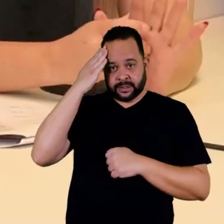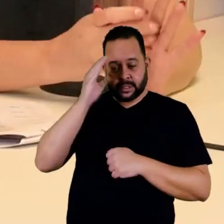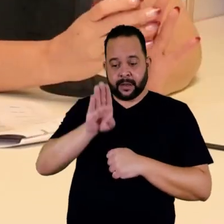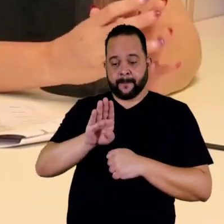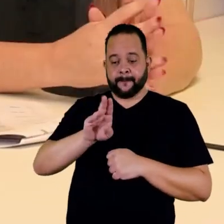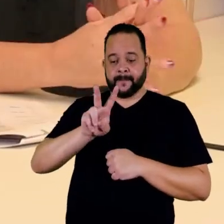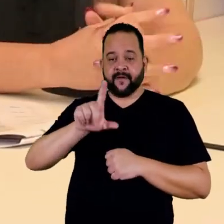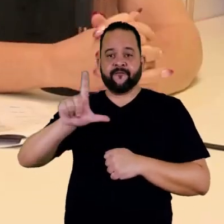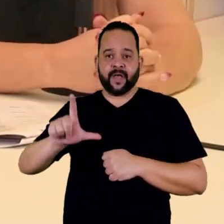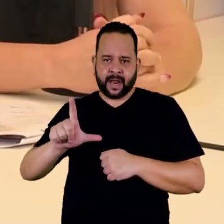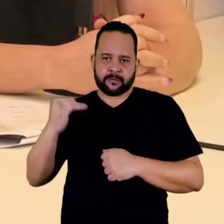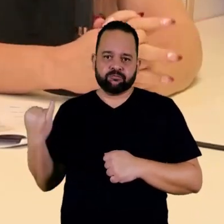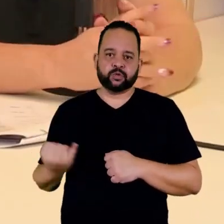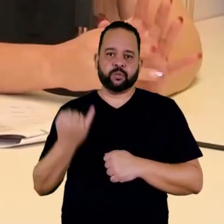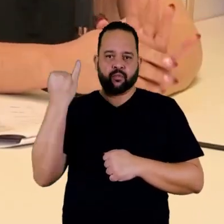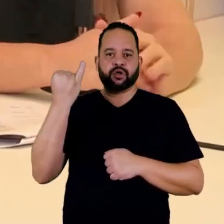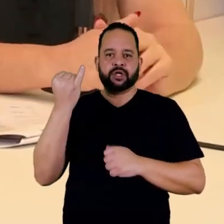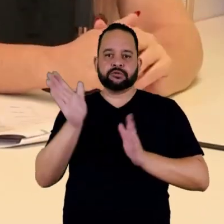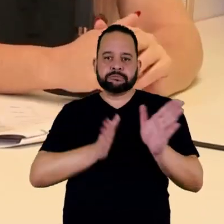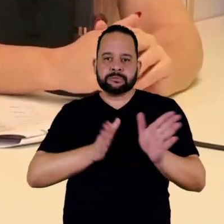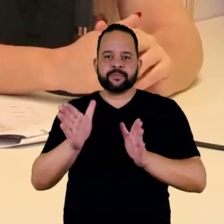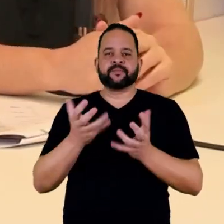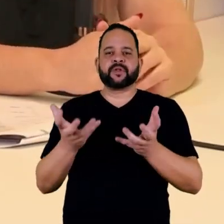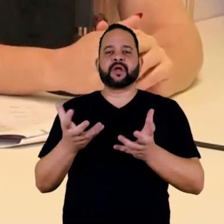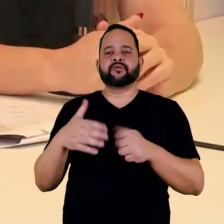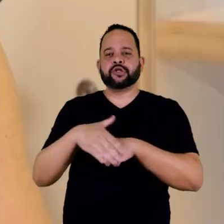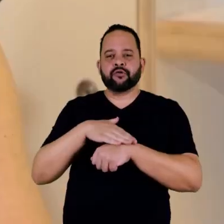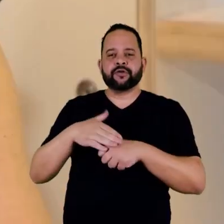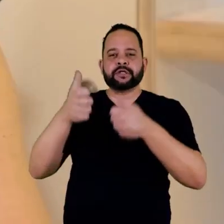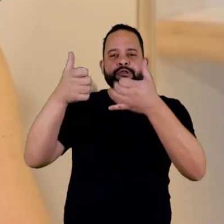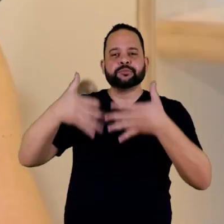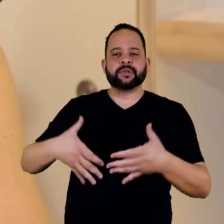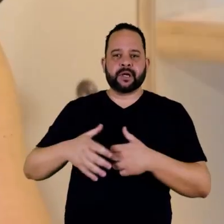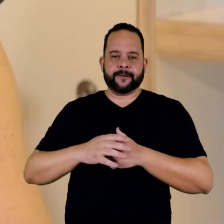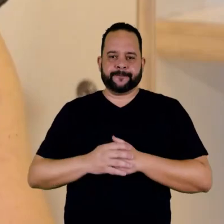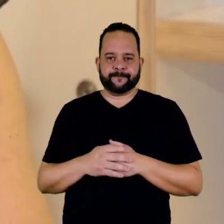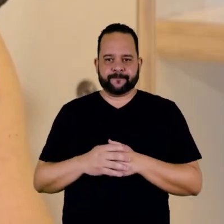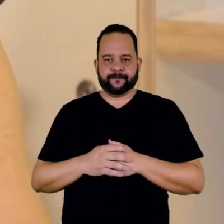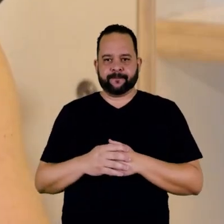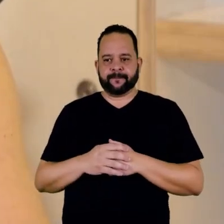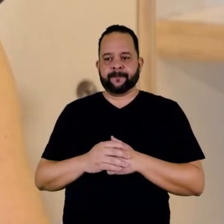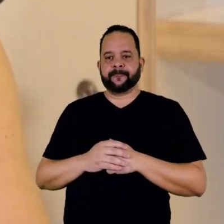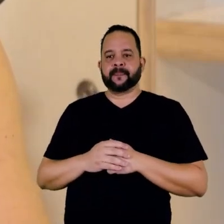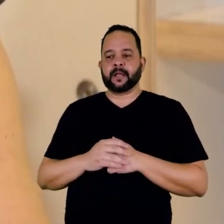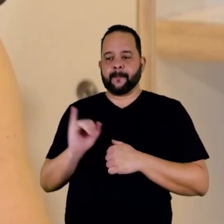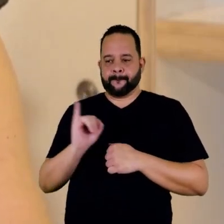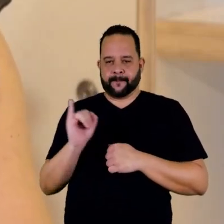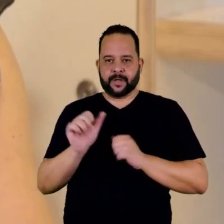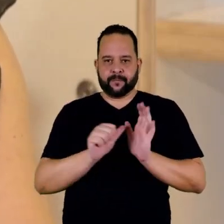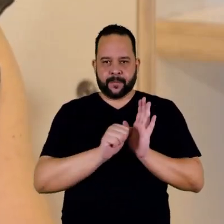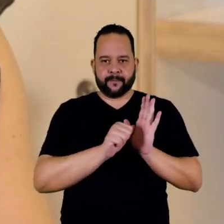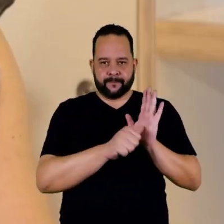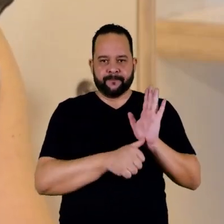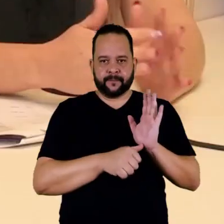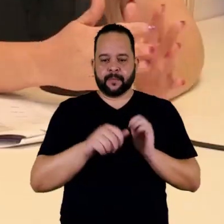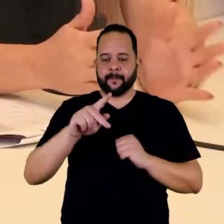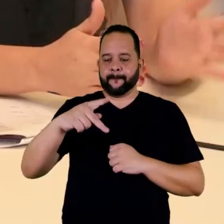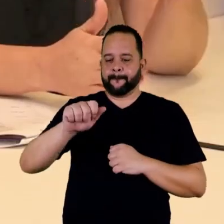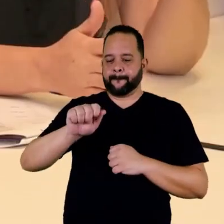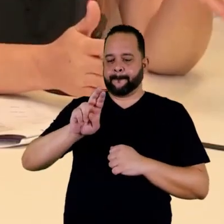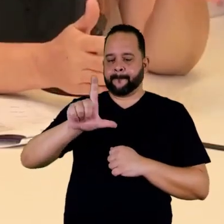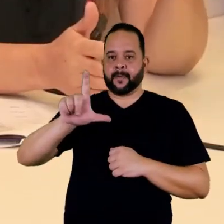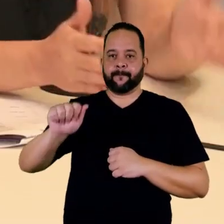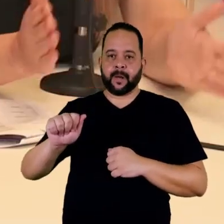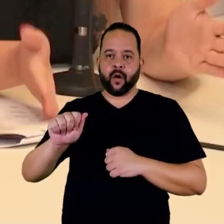bvl isso é muito caro queria que você falasse um pouquinho sobre isso eh a Paula na verdade ela é uma irmã adotada né